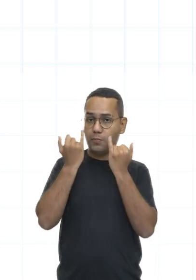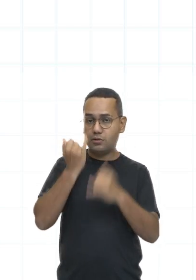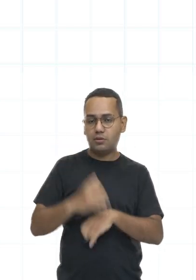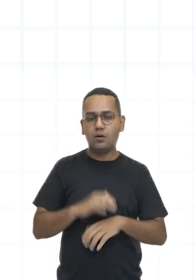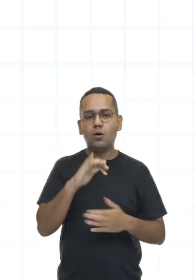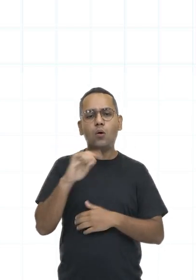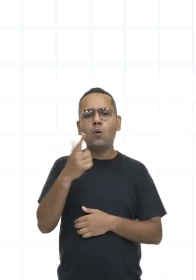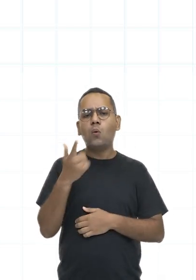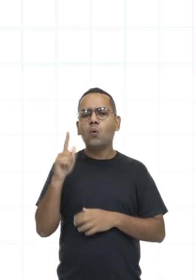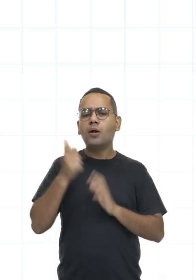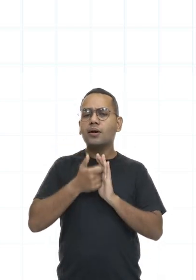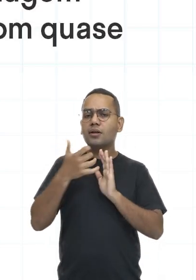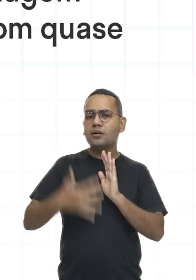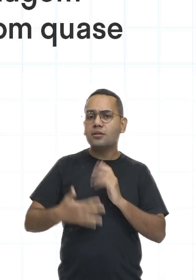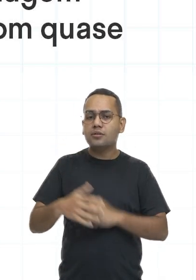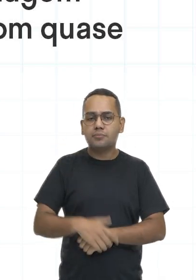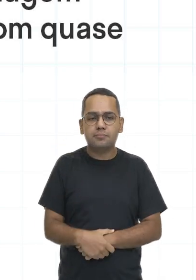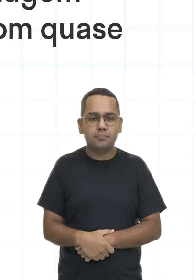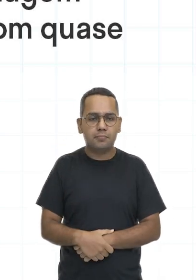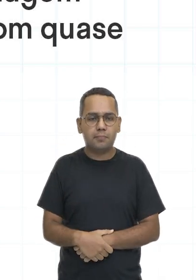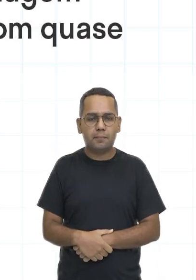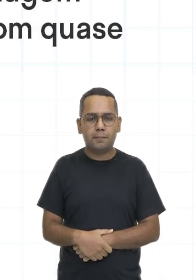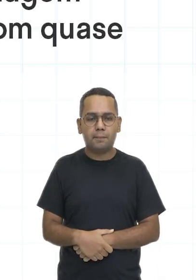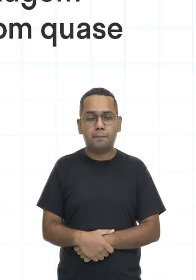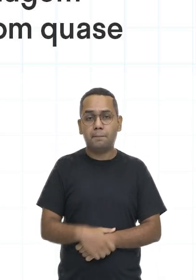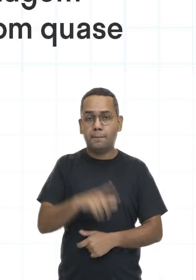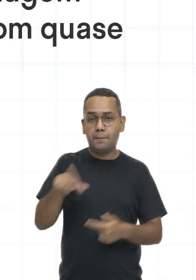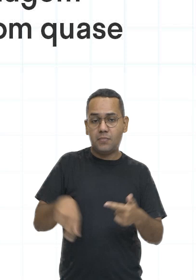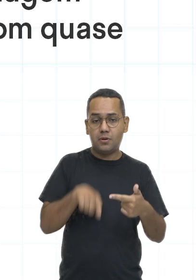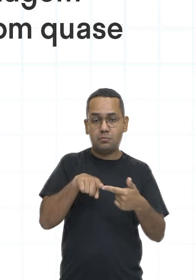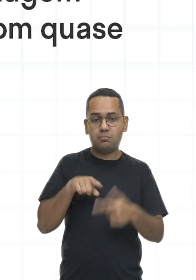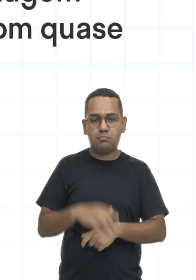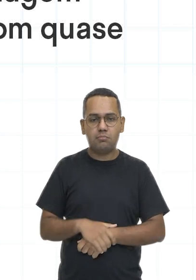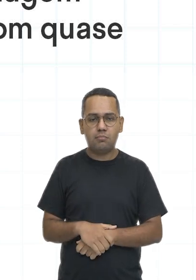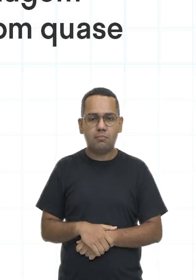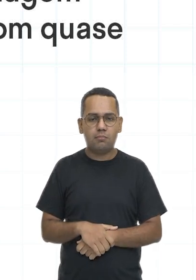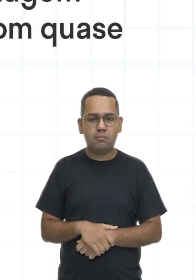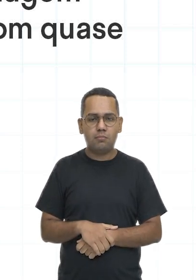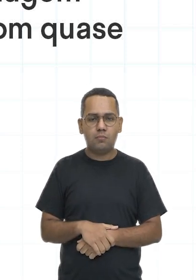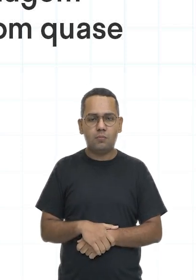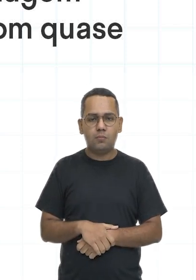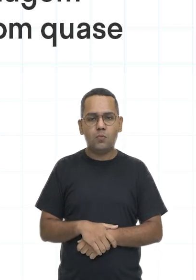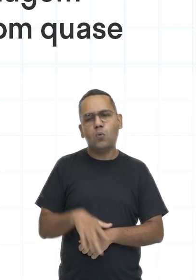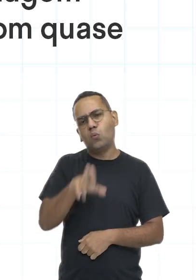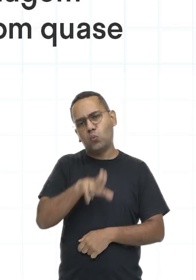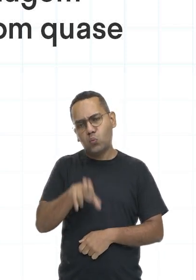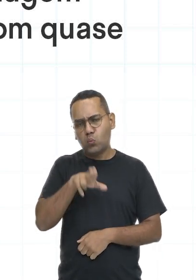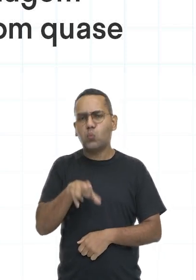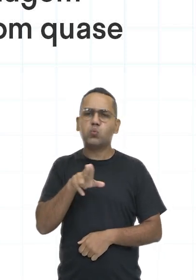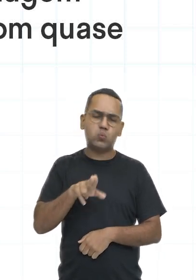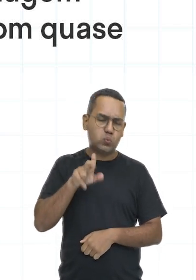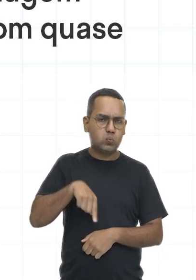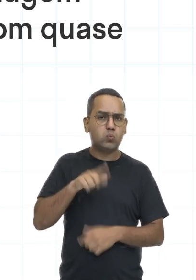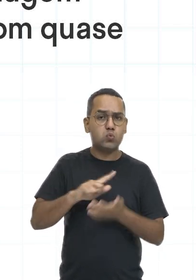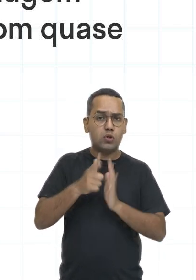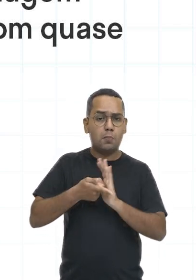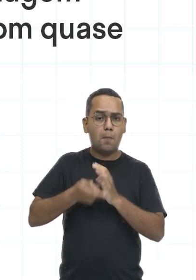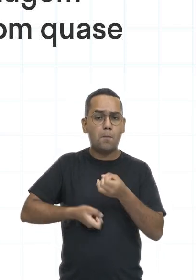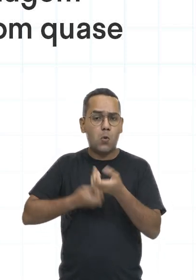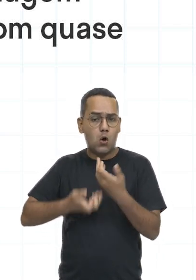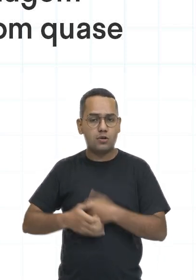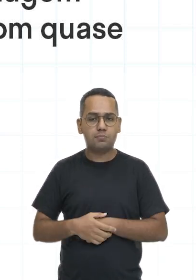característica da moça tecelã? Vamos ver? Linguagem poética. O conto usa uma